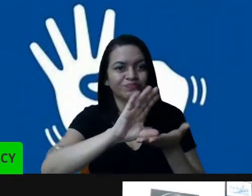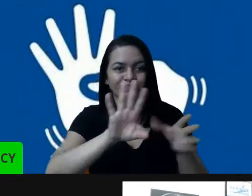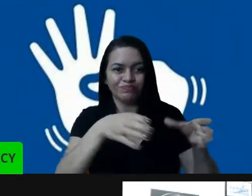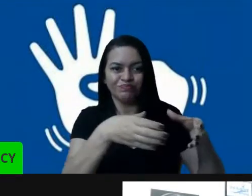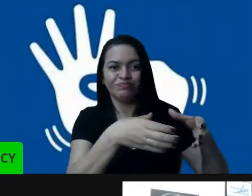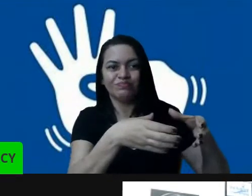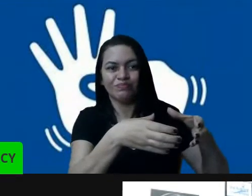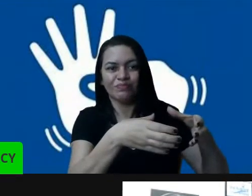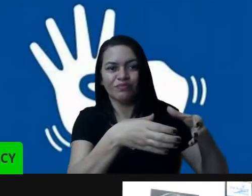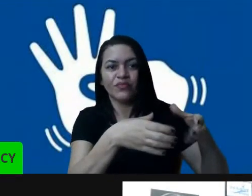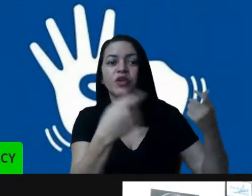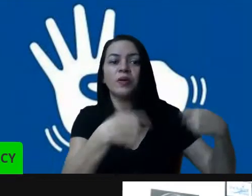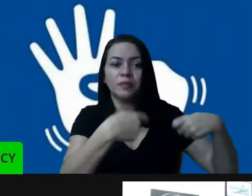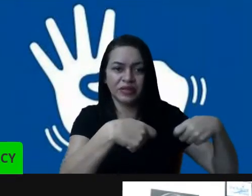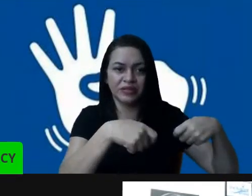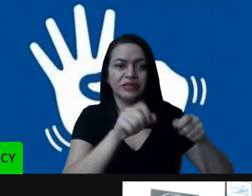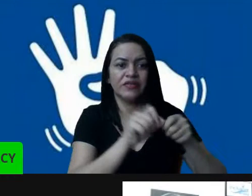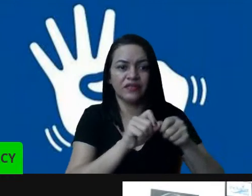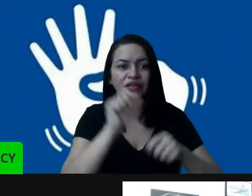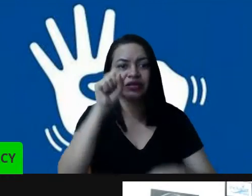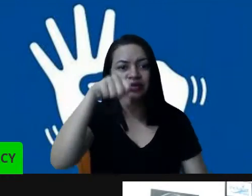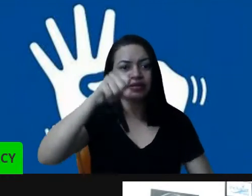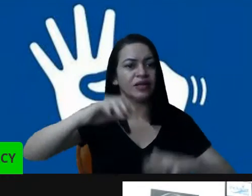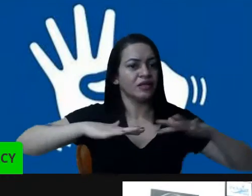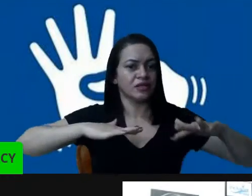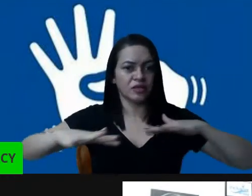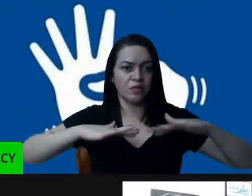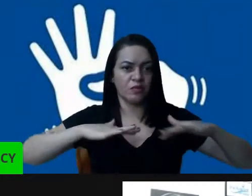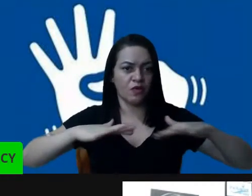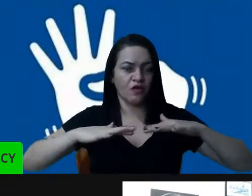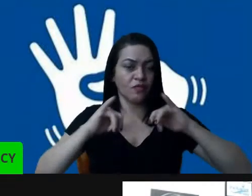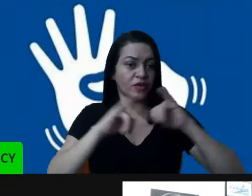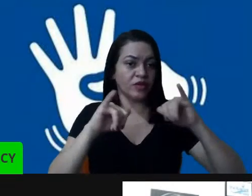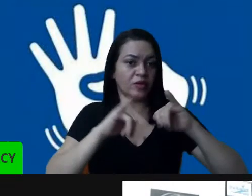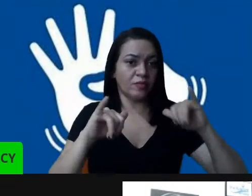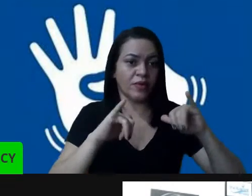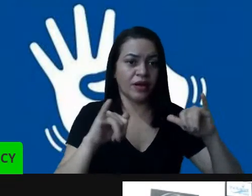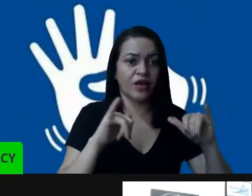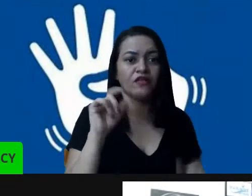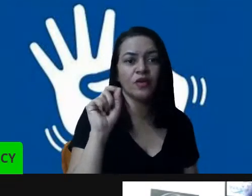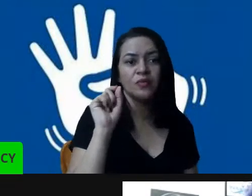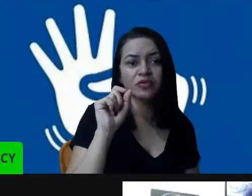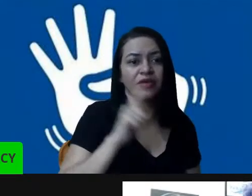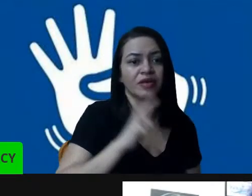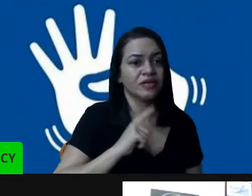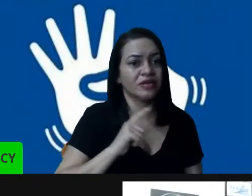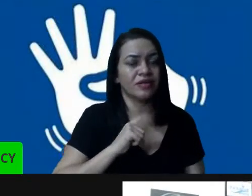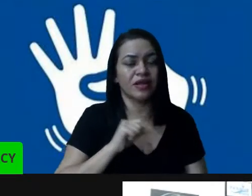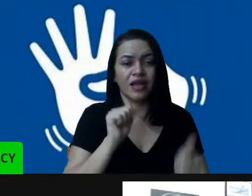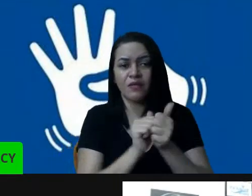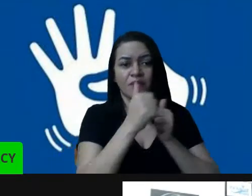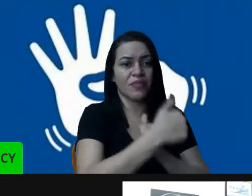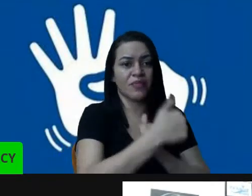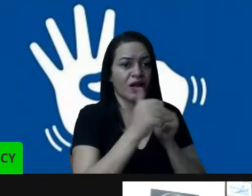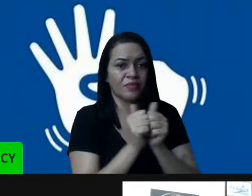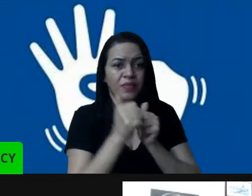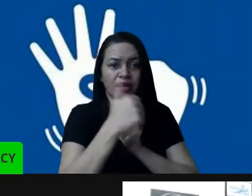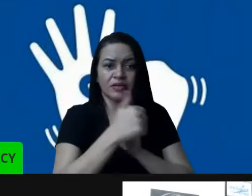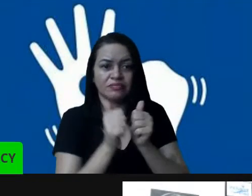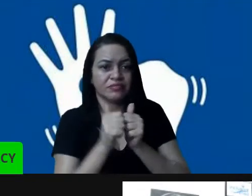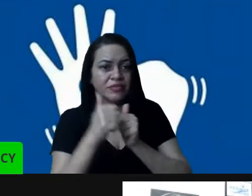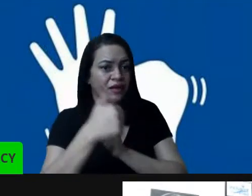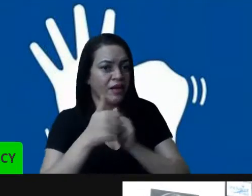devem fazer sim esse movimento para que a informação tenha múltiplos formatos acessíveis, mas, sobretudo, que a